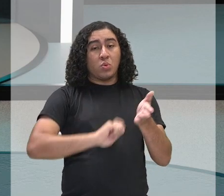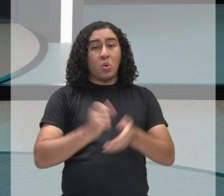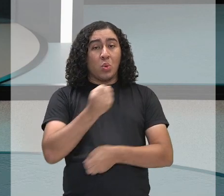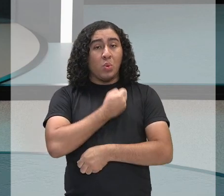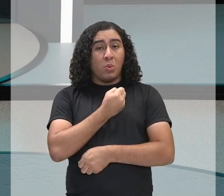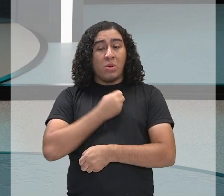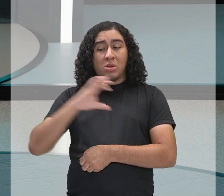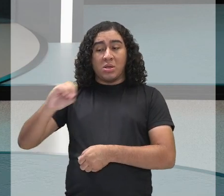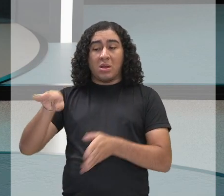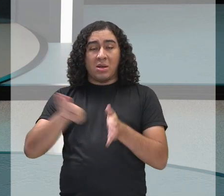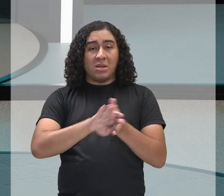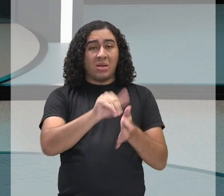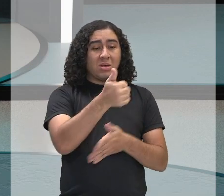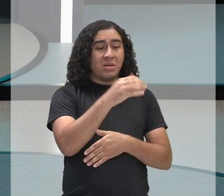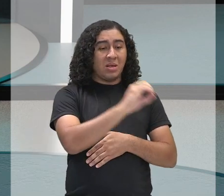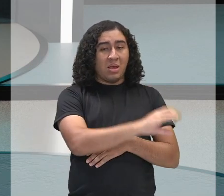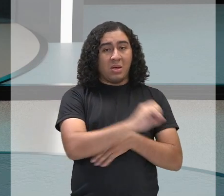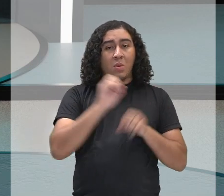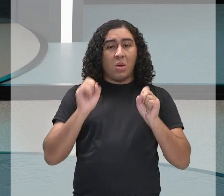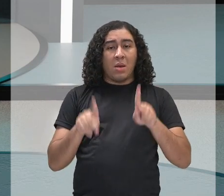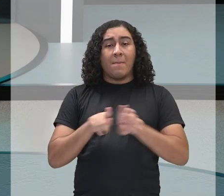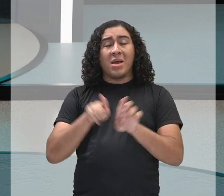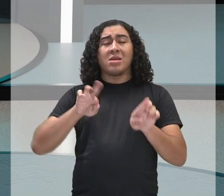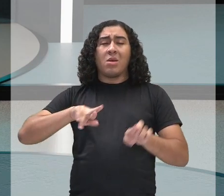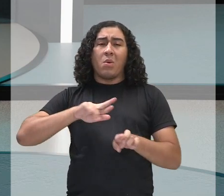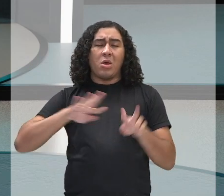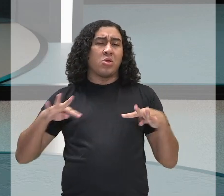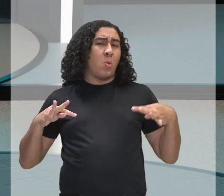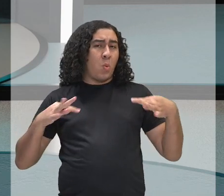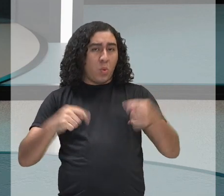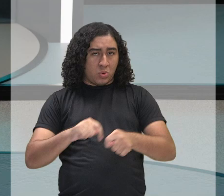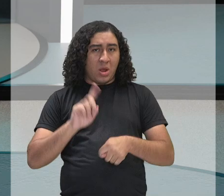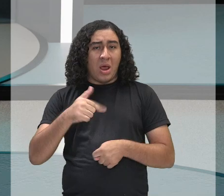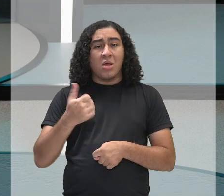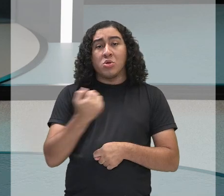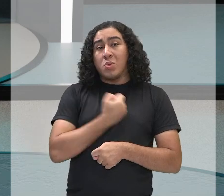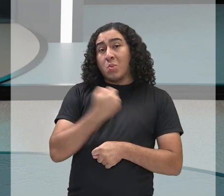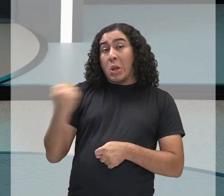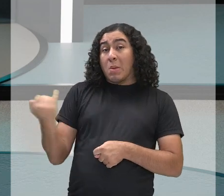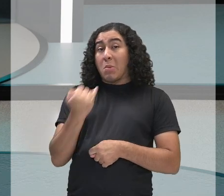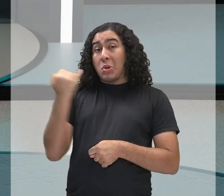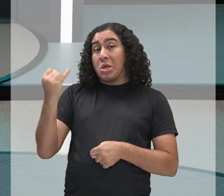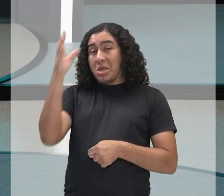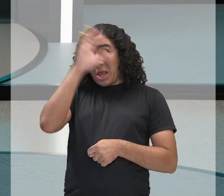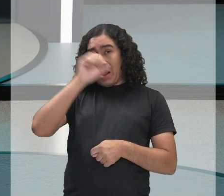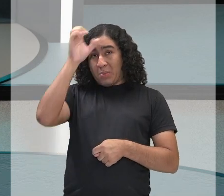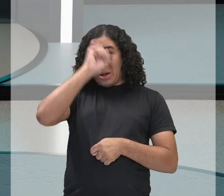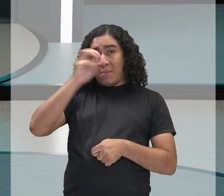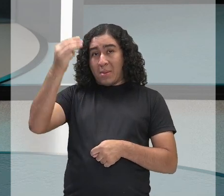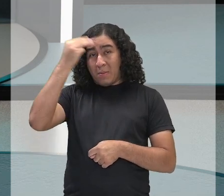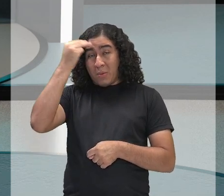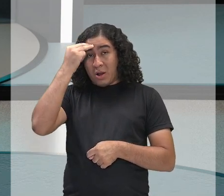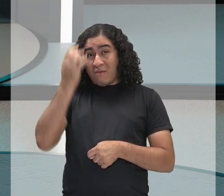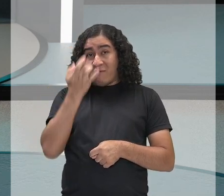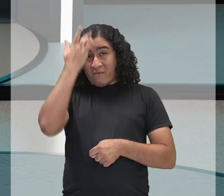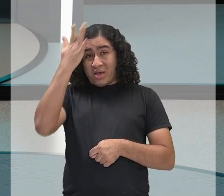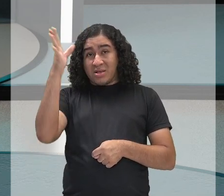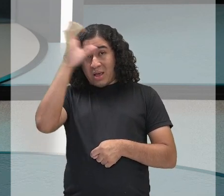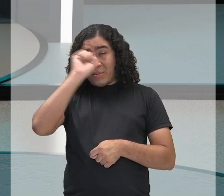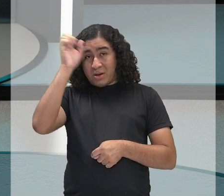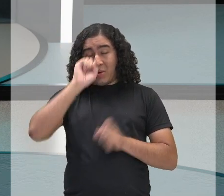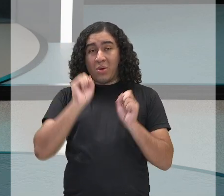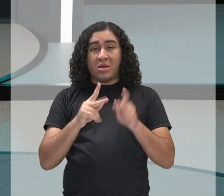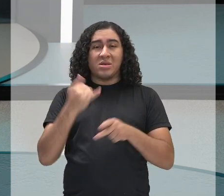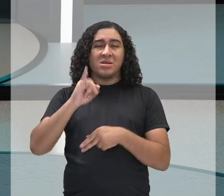de 0 a 100. Só que não todos eles, né? Números chaves, números importantes, para facilitar o aprendizado, que memorizando